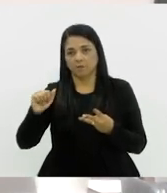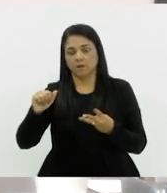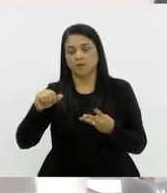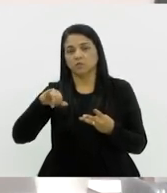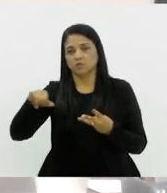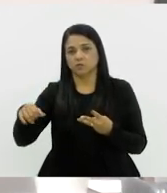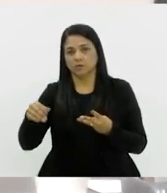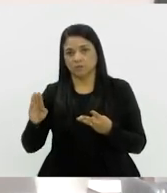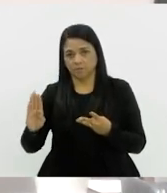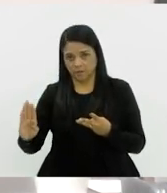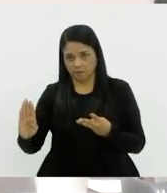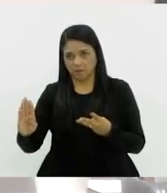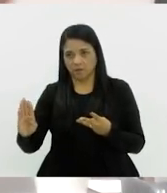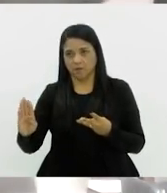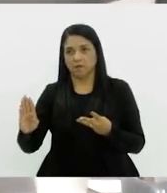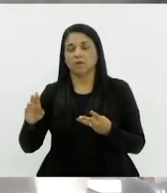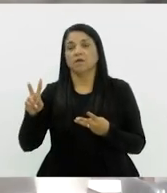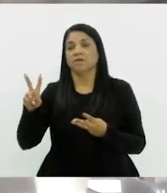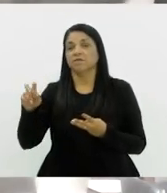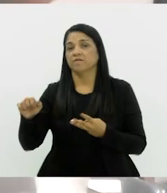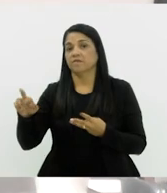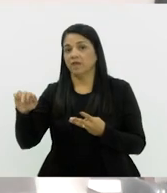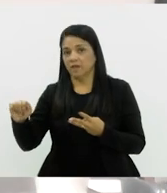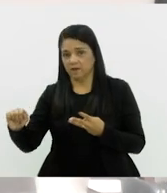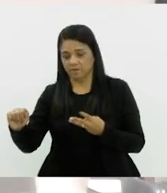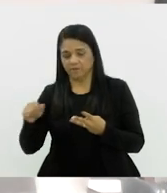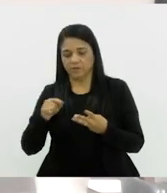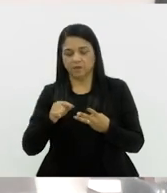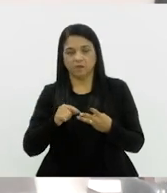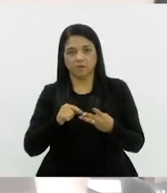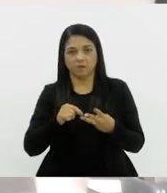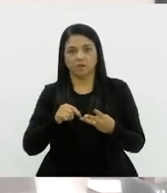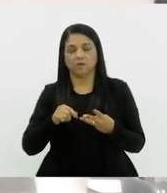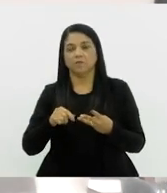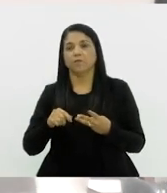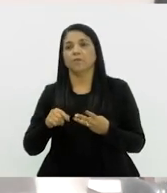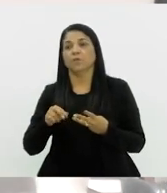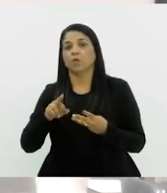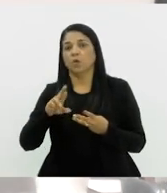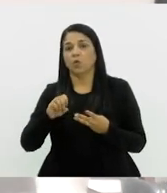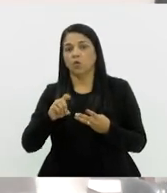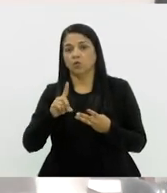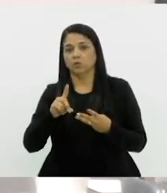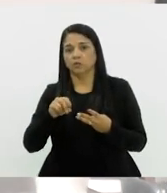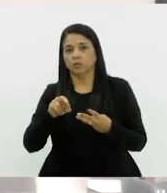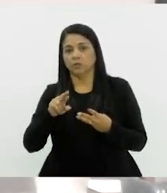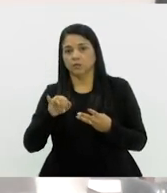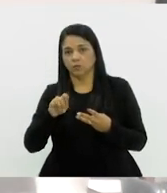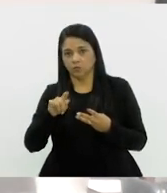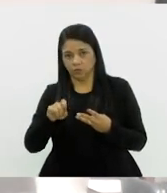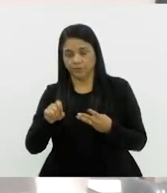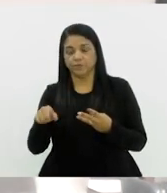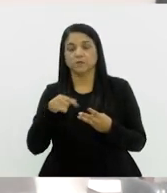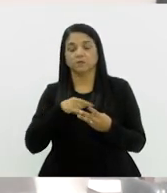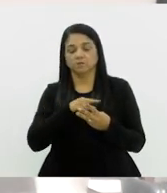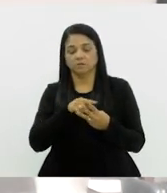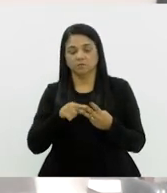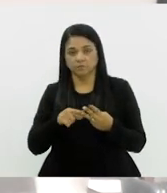AMAJB, Jardim Botânico, da senhora Vera, que é a senhora, né? Senhora Vera. Depois, nós vamos, ainda nesse bloco, nós vamos ouvir,